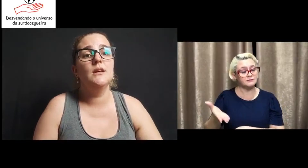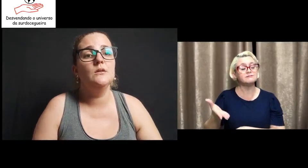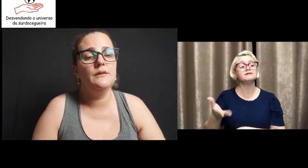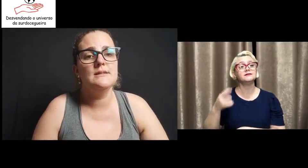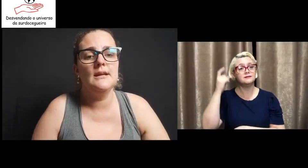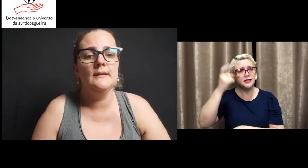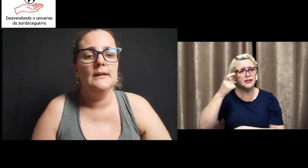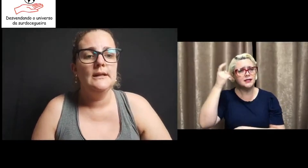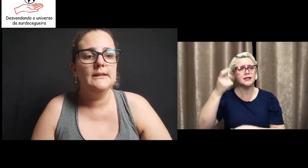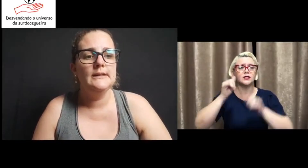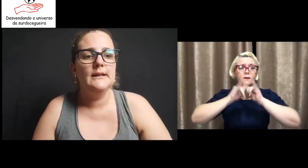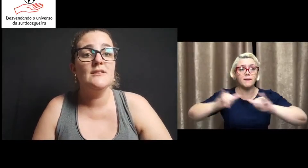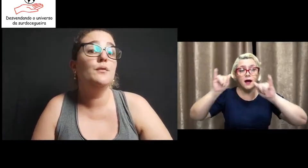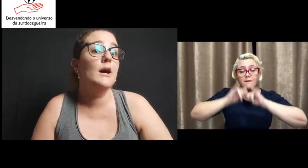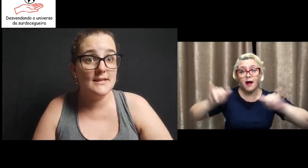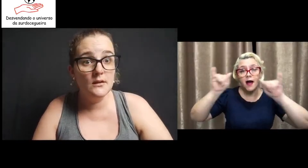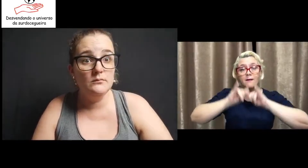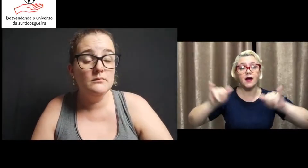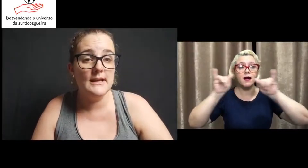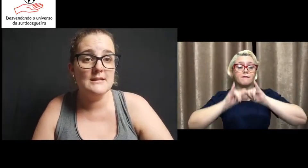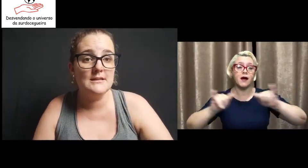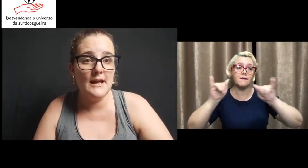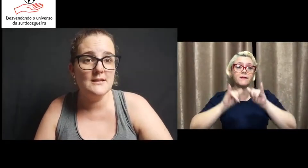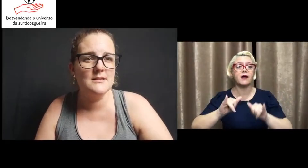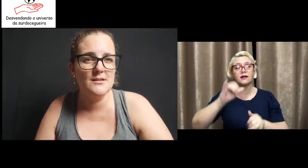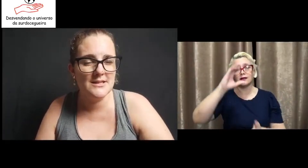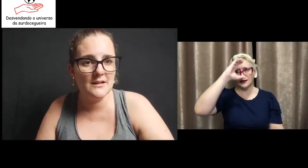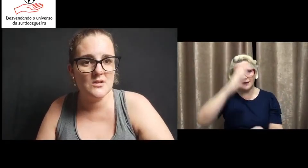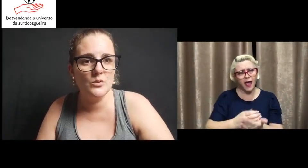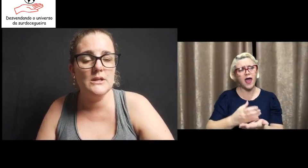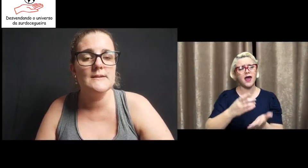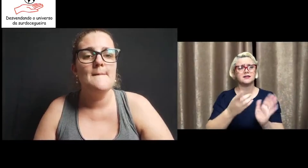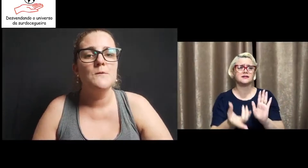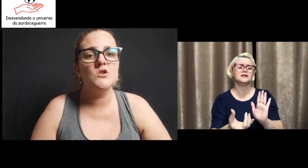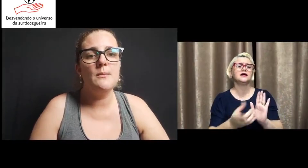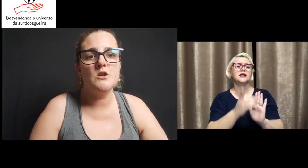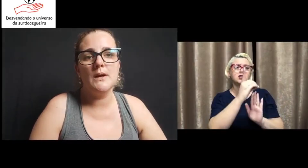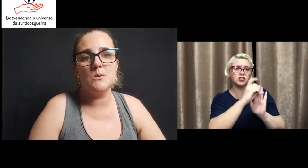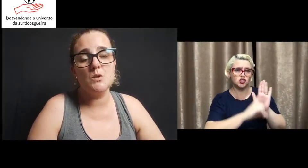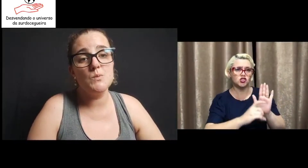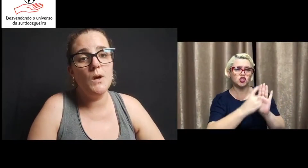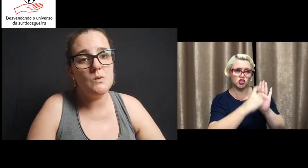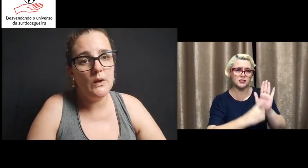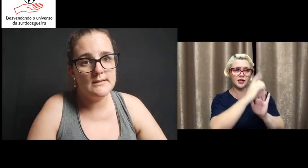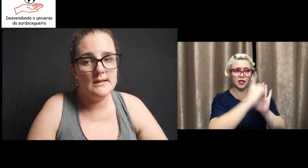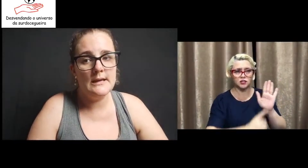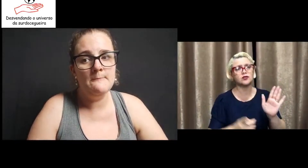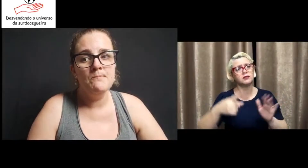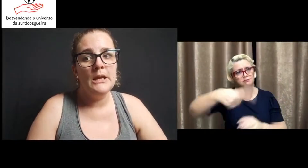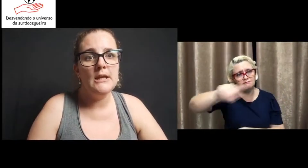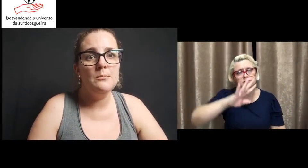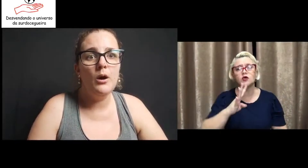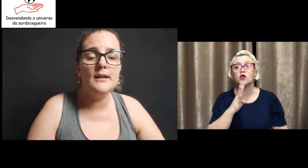estamos tentando fazer a divulgação dessas teses e dissertações, justamente para que as pessoas possam